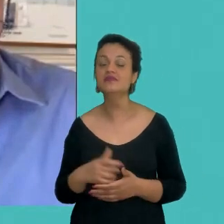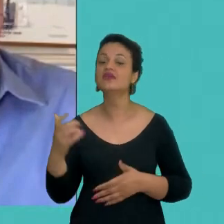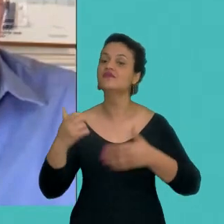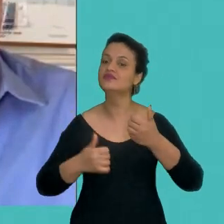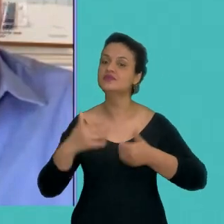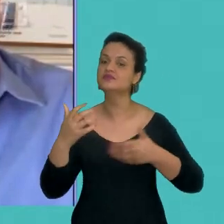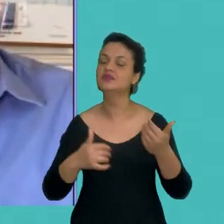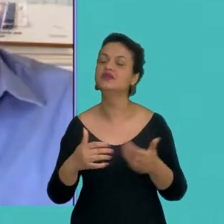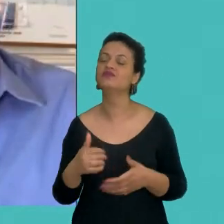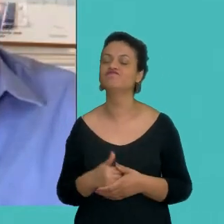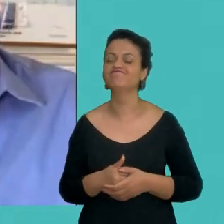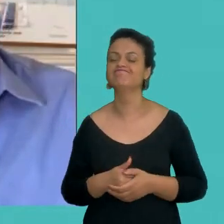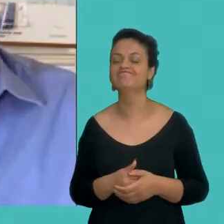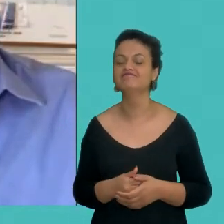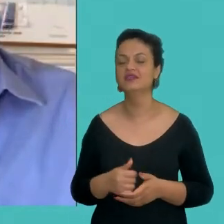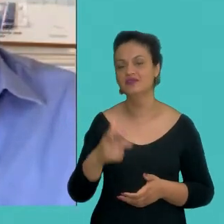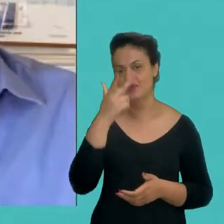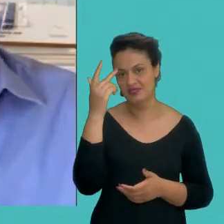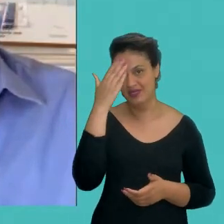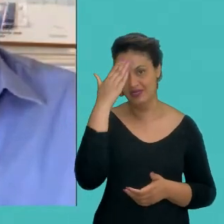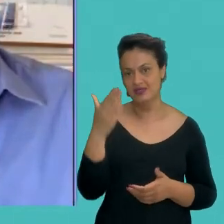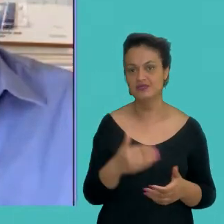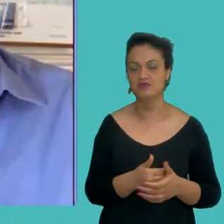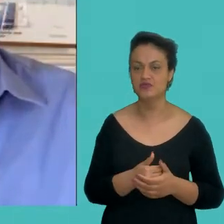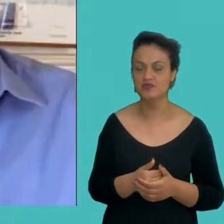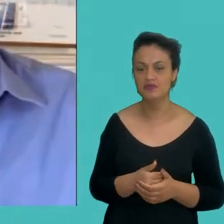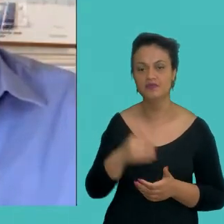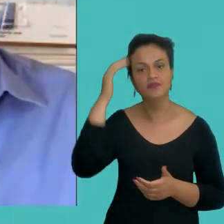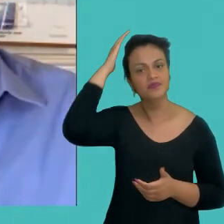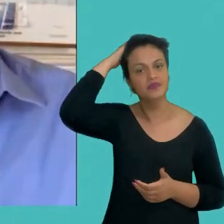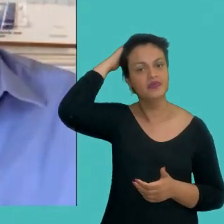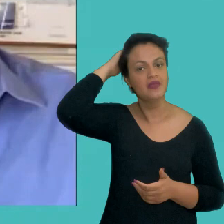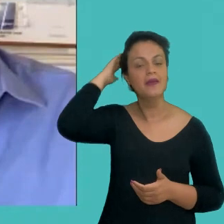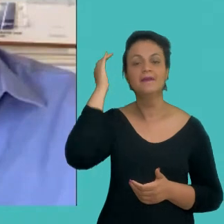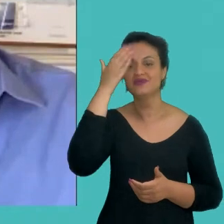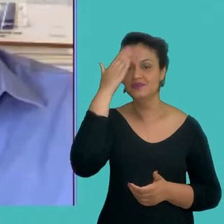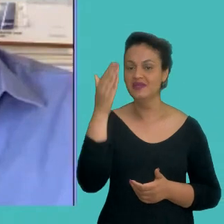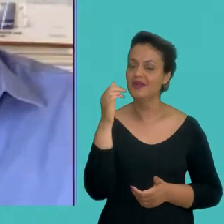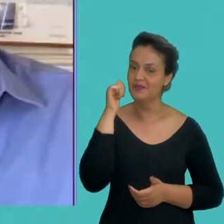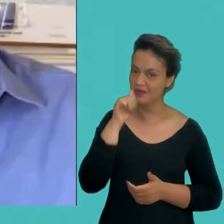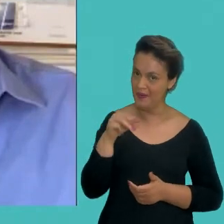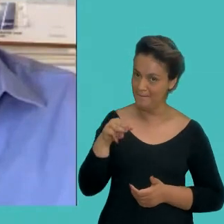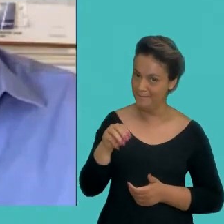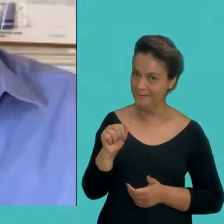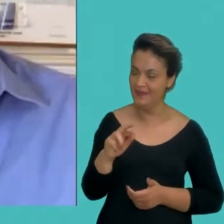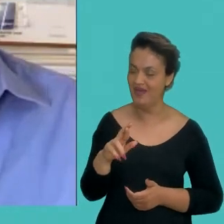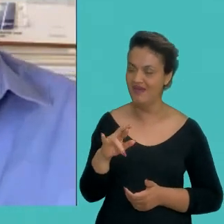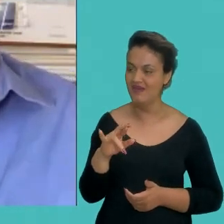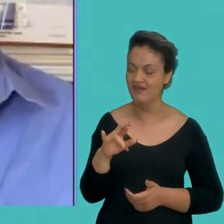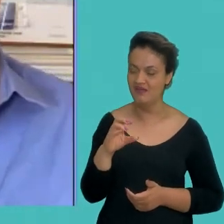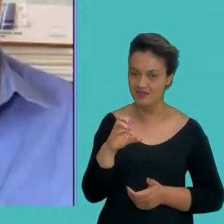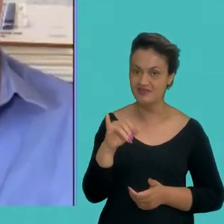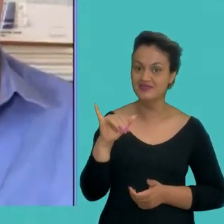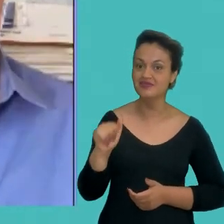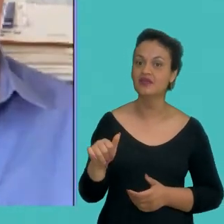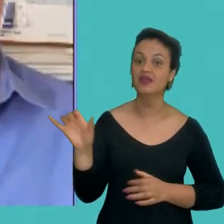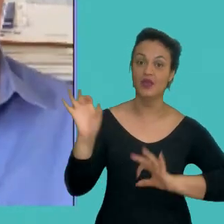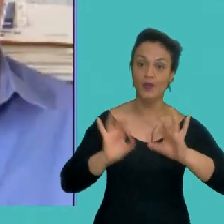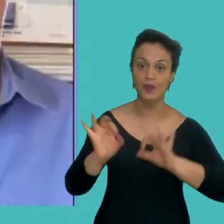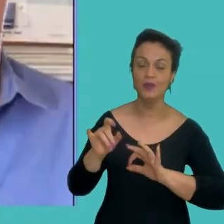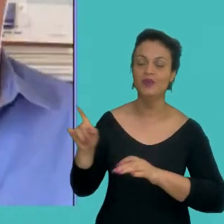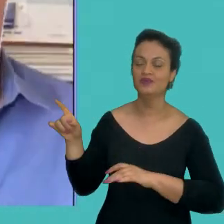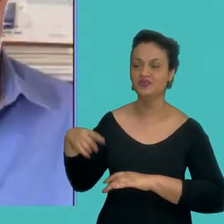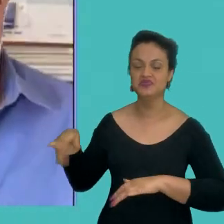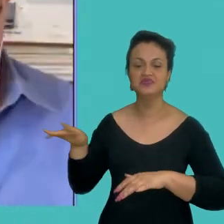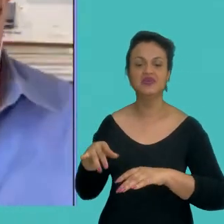Então, você nos traz isso, o nosso público também muito agradecido. E agradeço também a Márcia, né, pela coordenação, que trouxe,